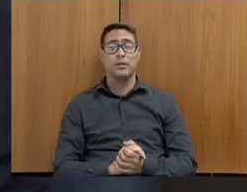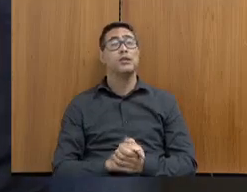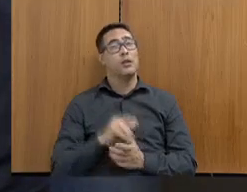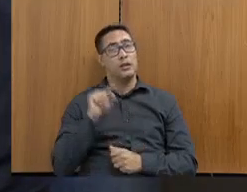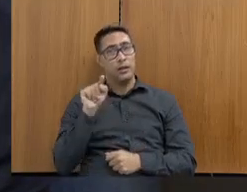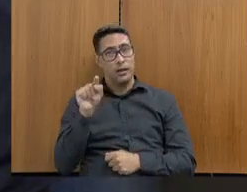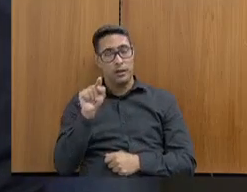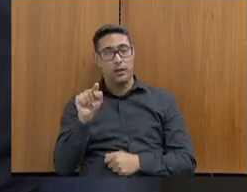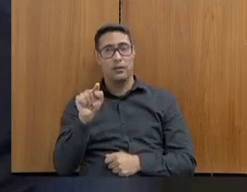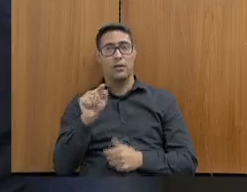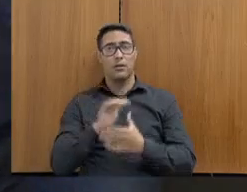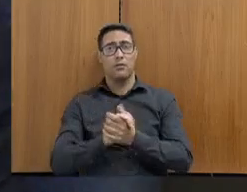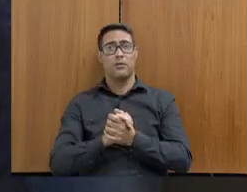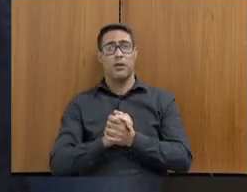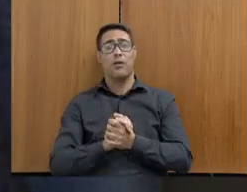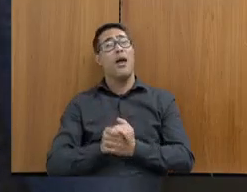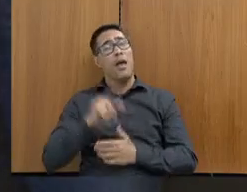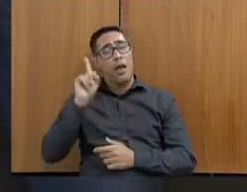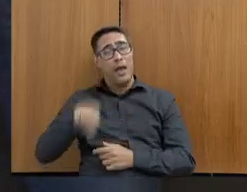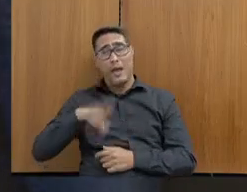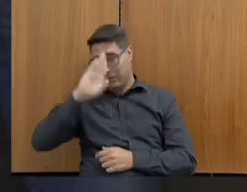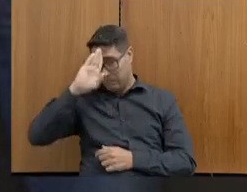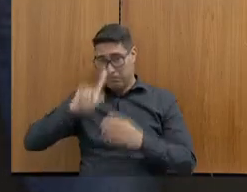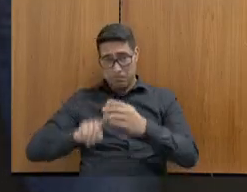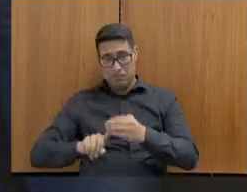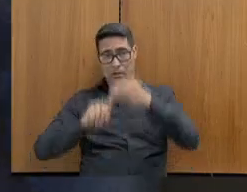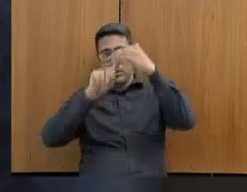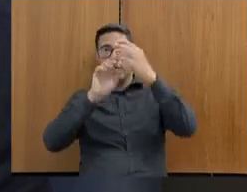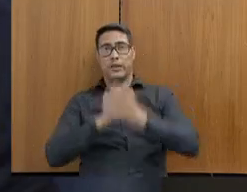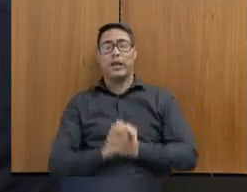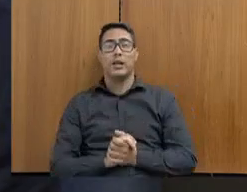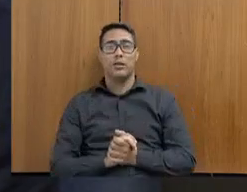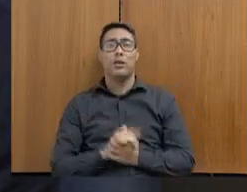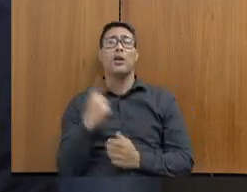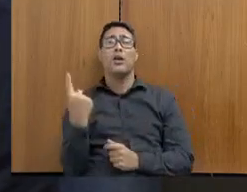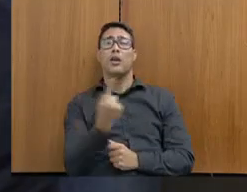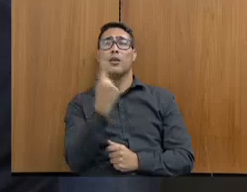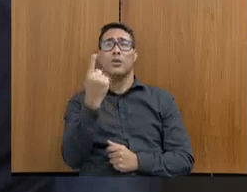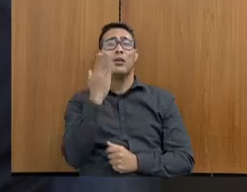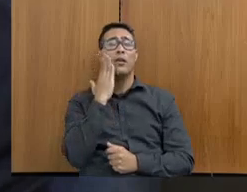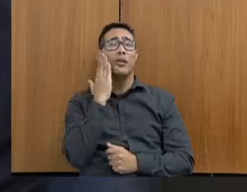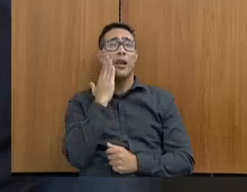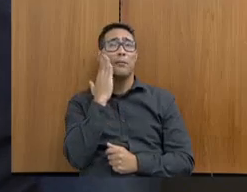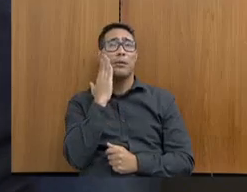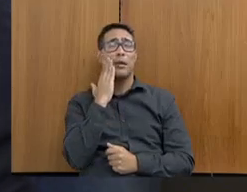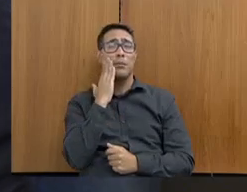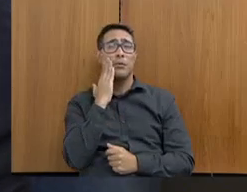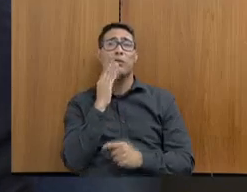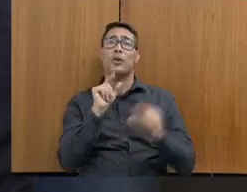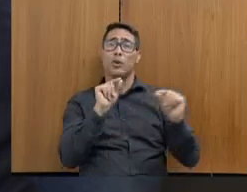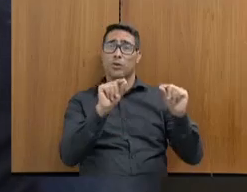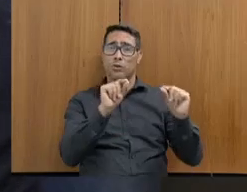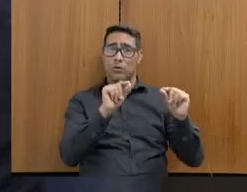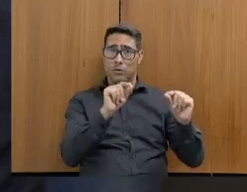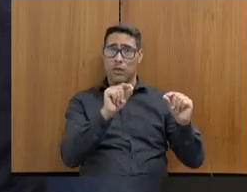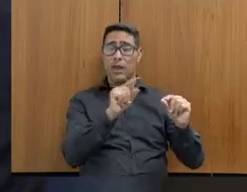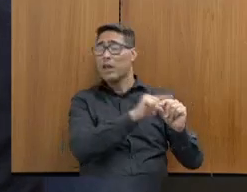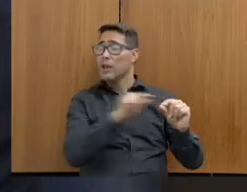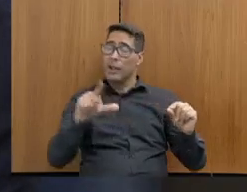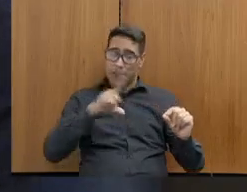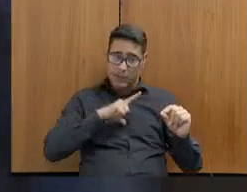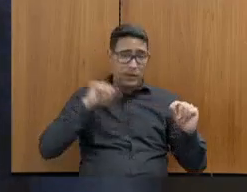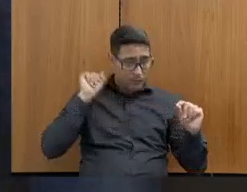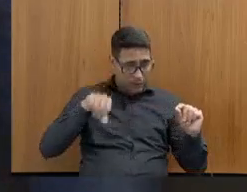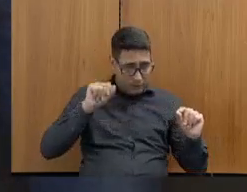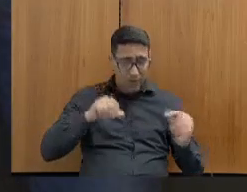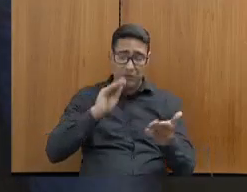é uma questão de fato prioritário e nós sabemos Doutora Letícia que assim uma defasagem salarial